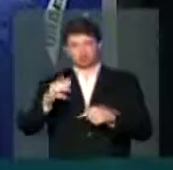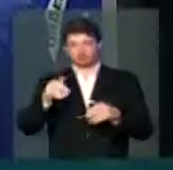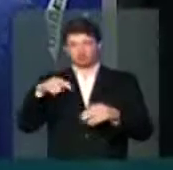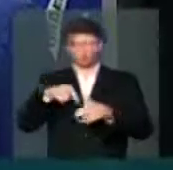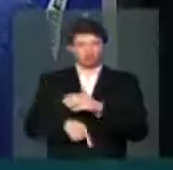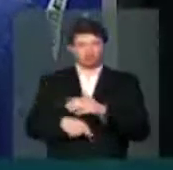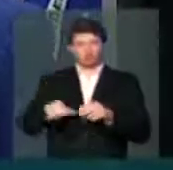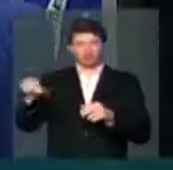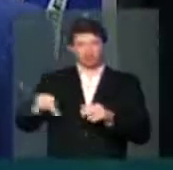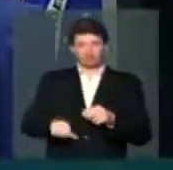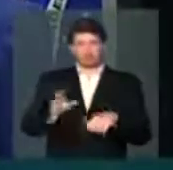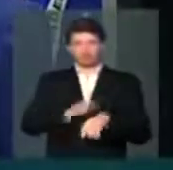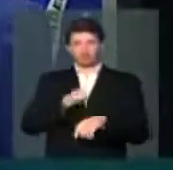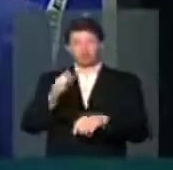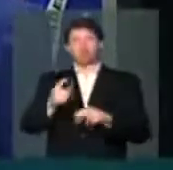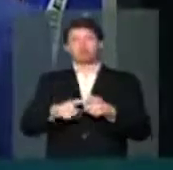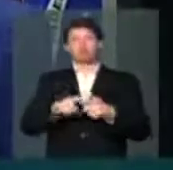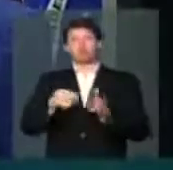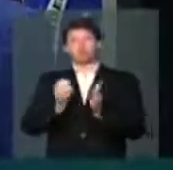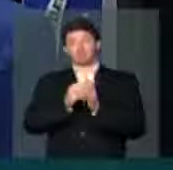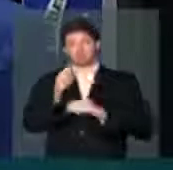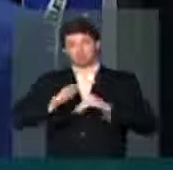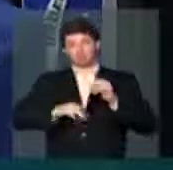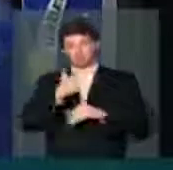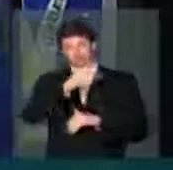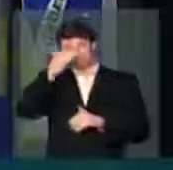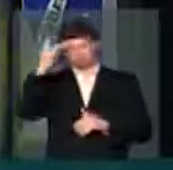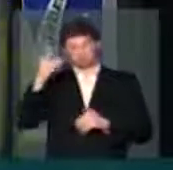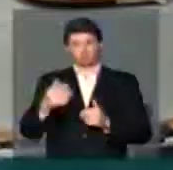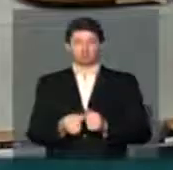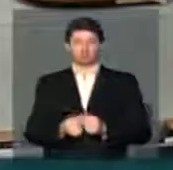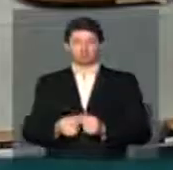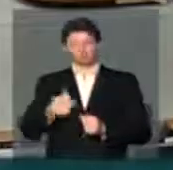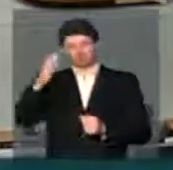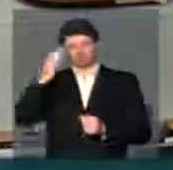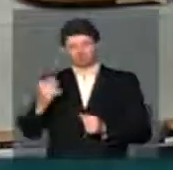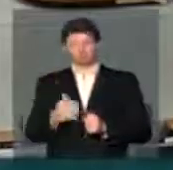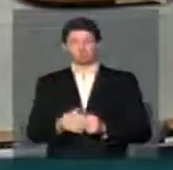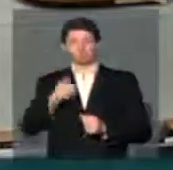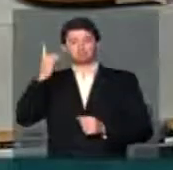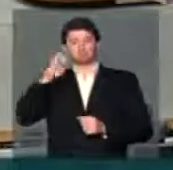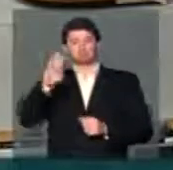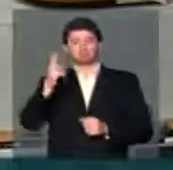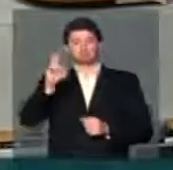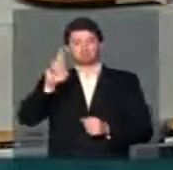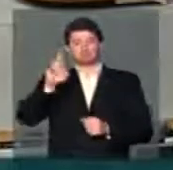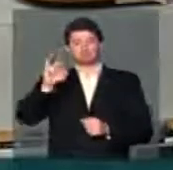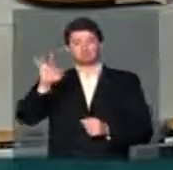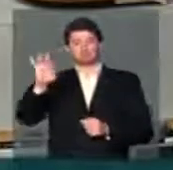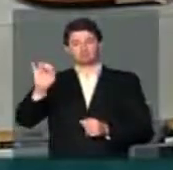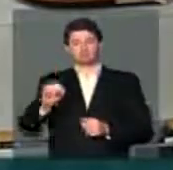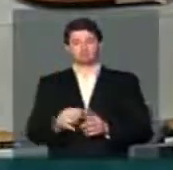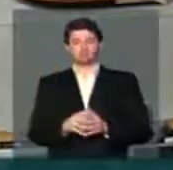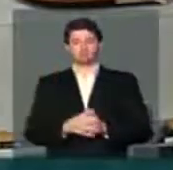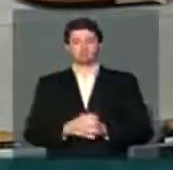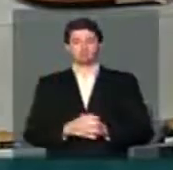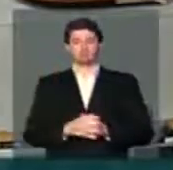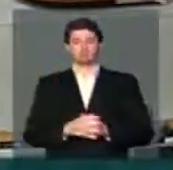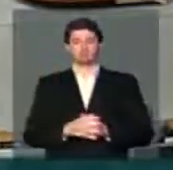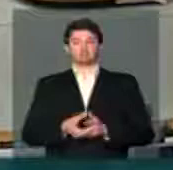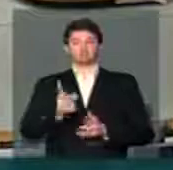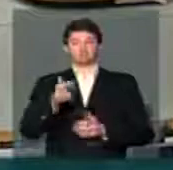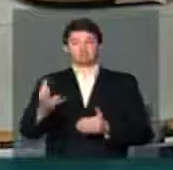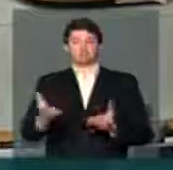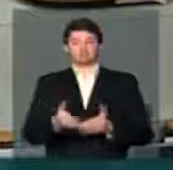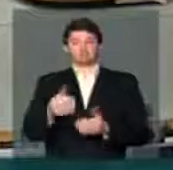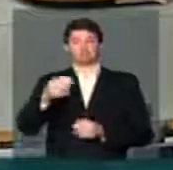afunde por incompetência dos que estão aí no poder. Muito obrigado. Agradecemos, deputado Heráclito, e dando